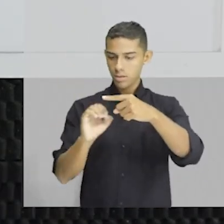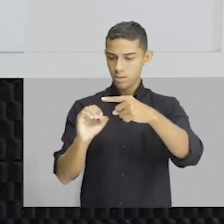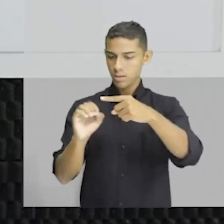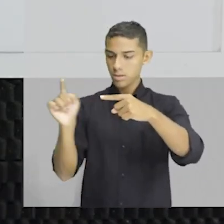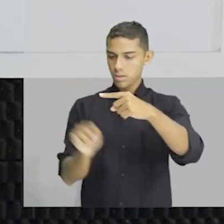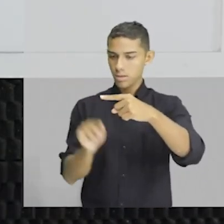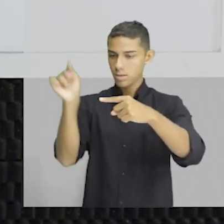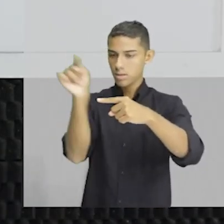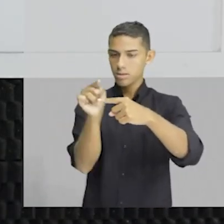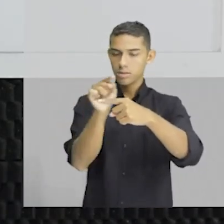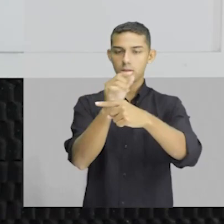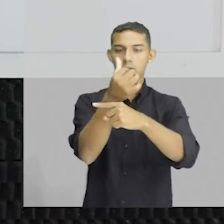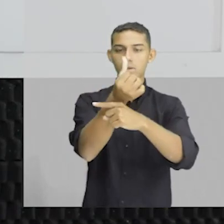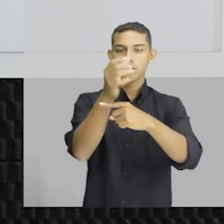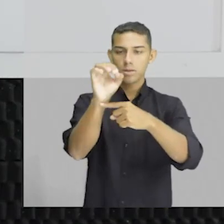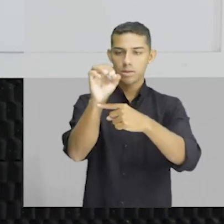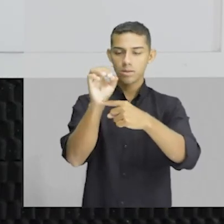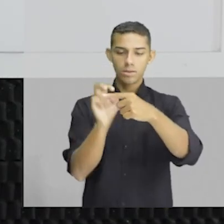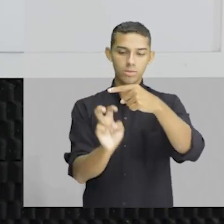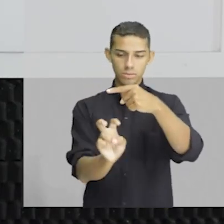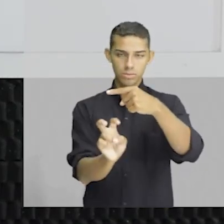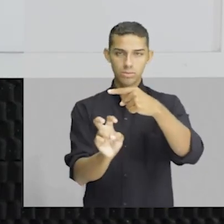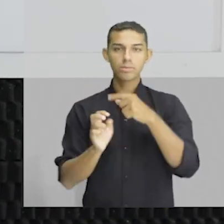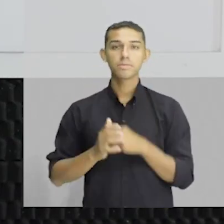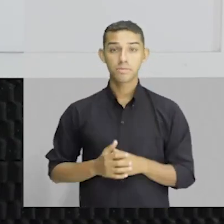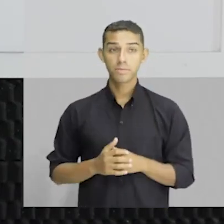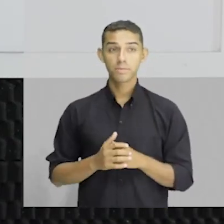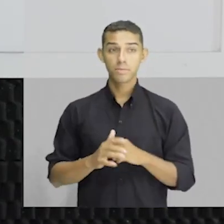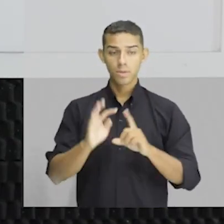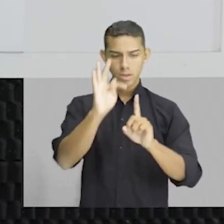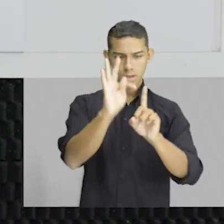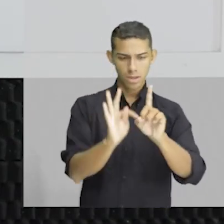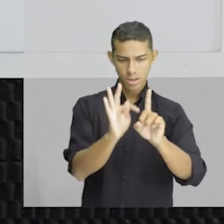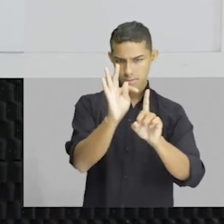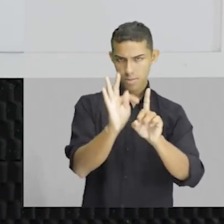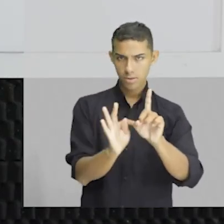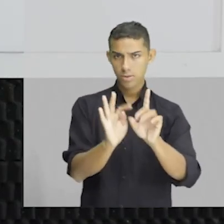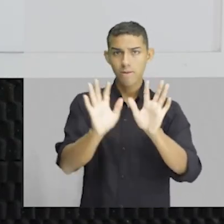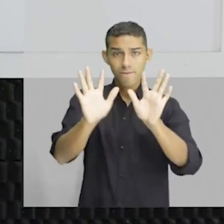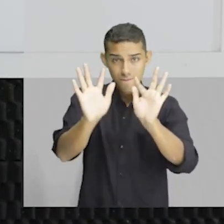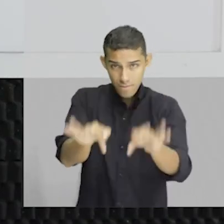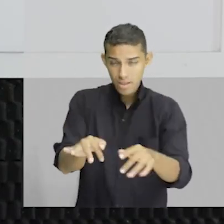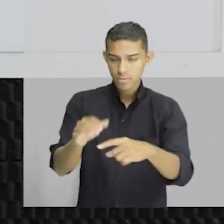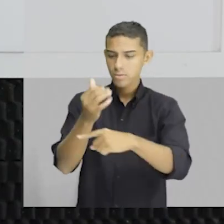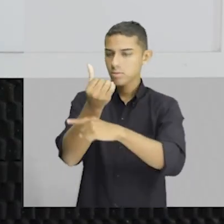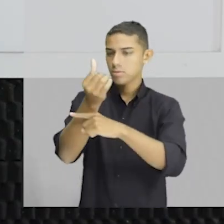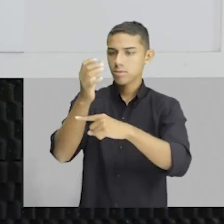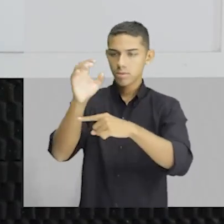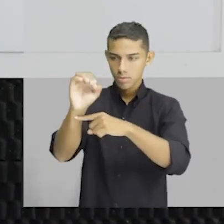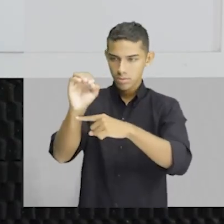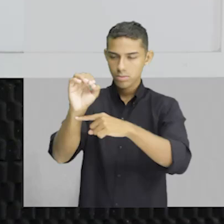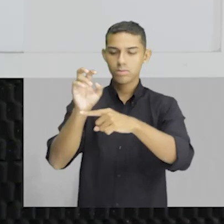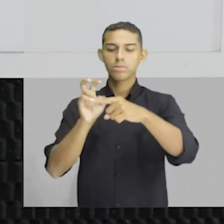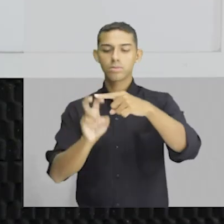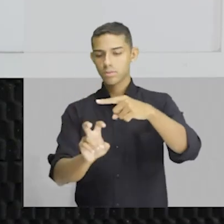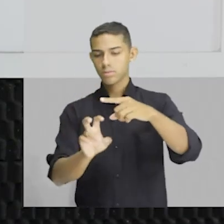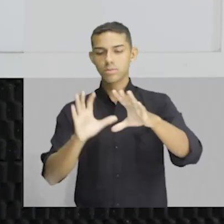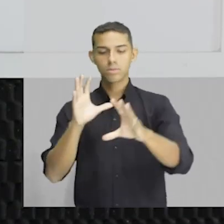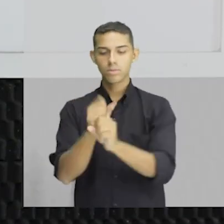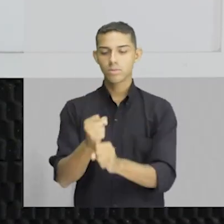60 / 5 temperatura final 60 dividido por 5 12 graus